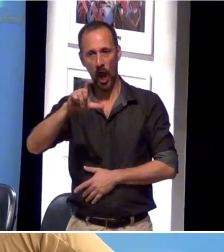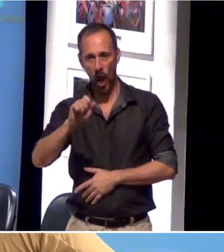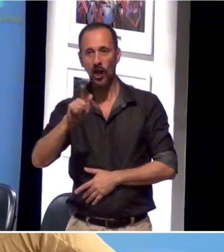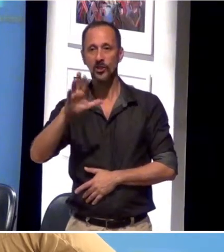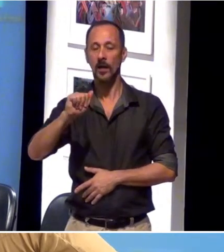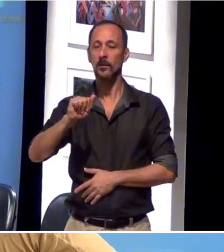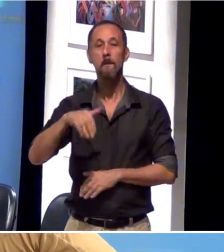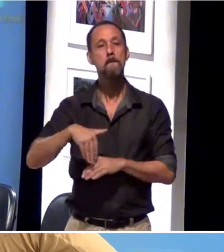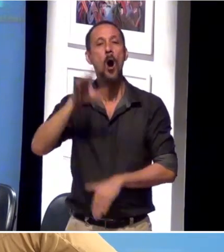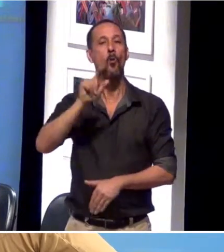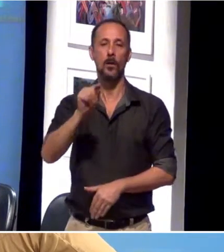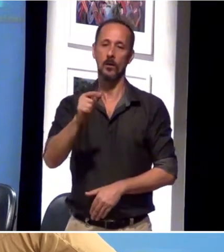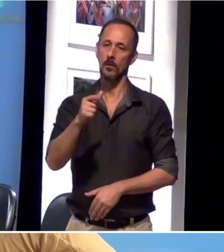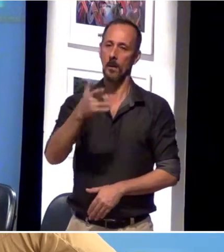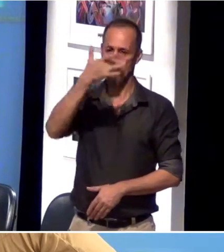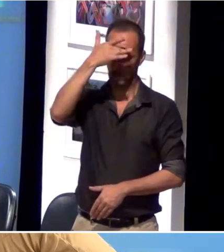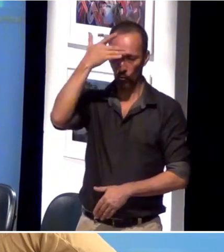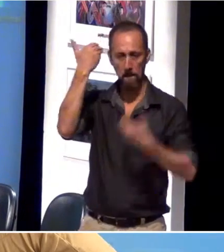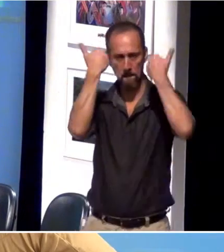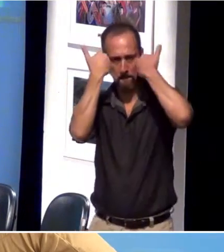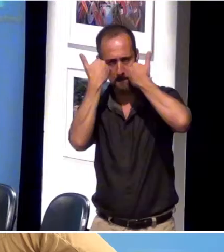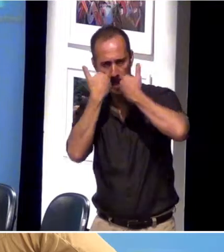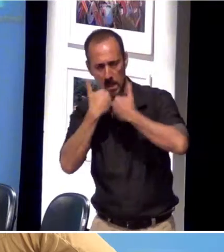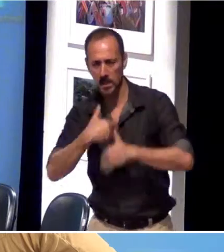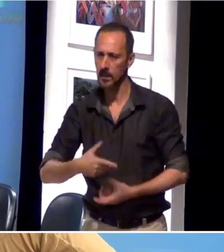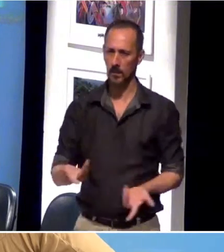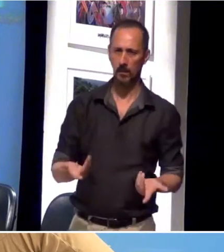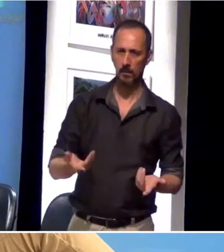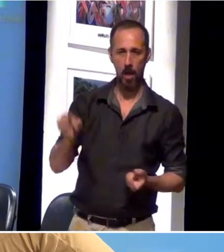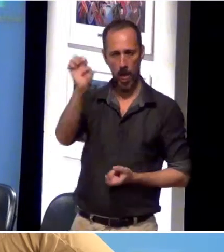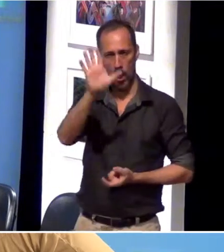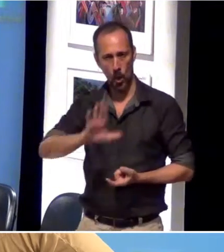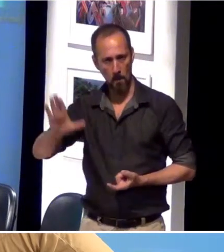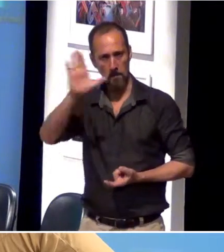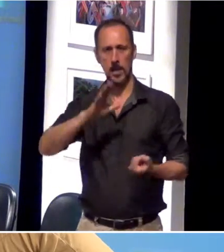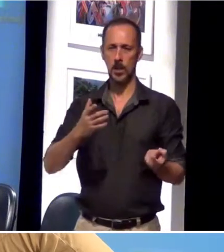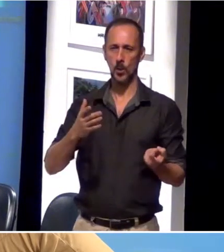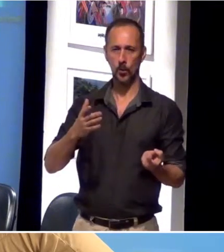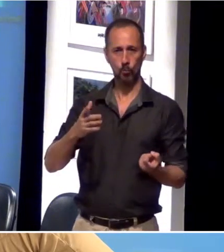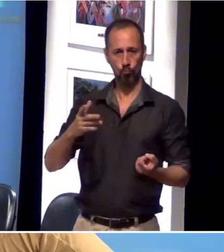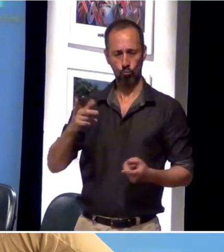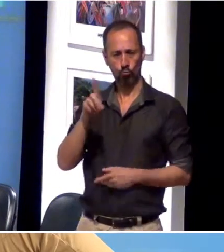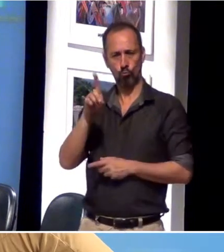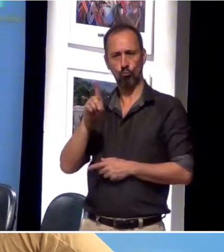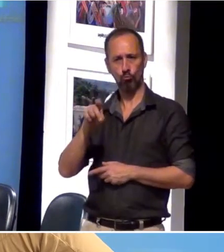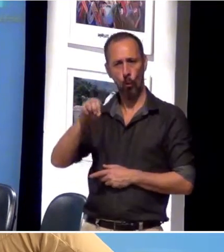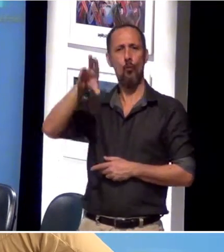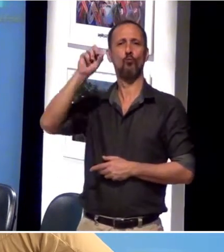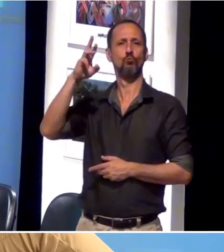homem branco europeu, cristão, proprietário, ele determina o que é certo e o que é